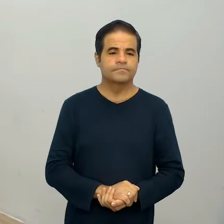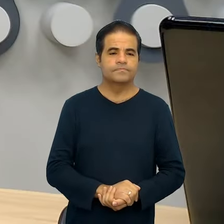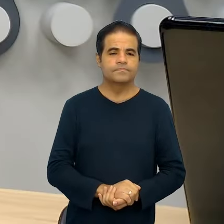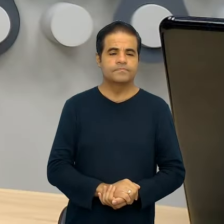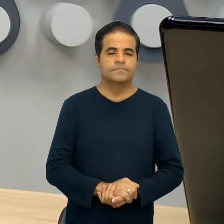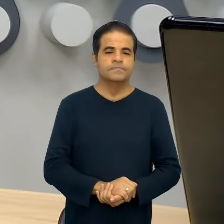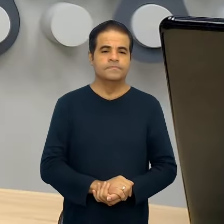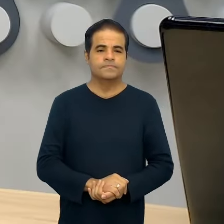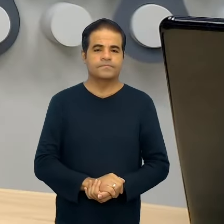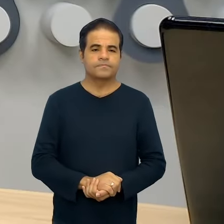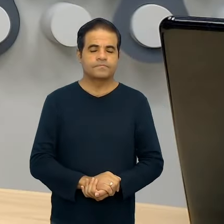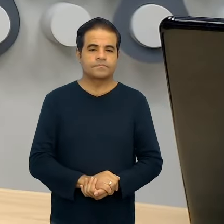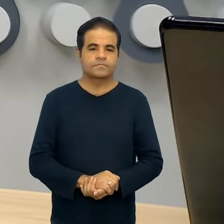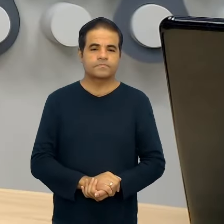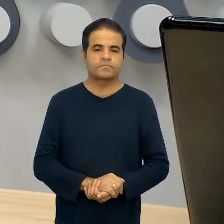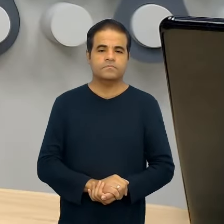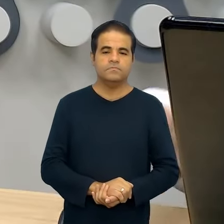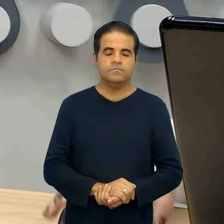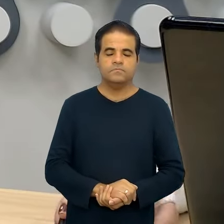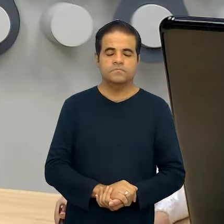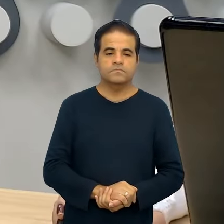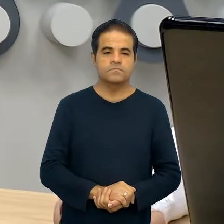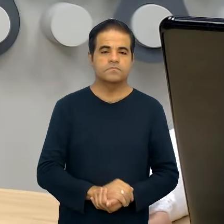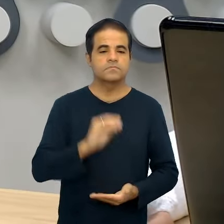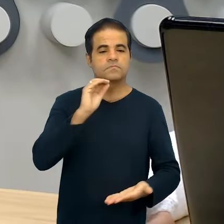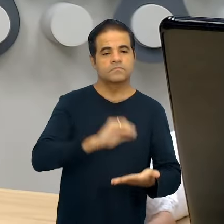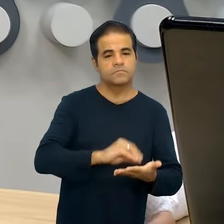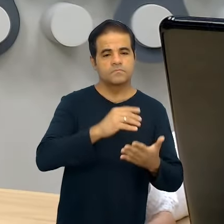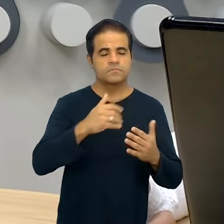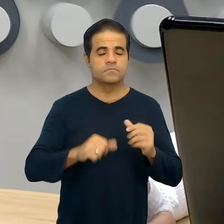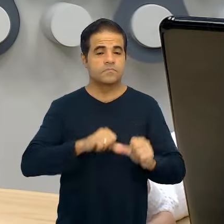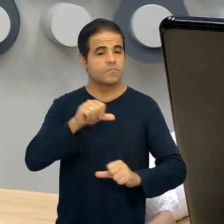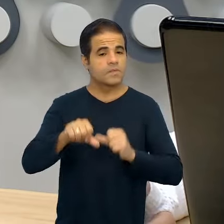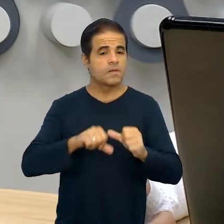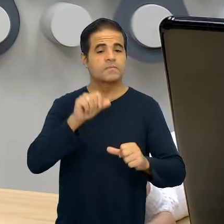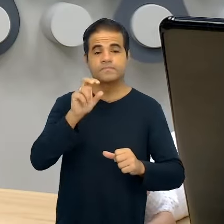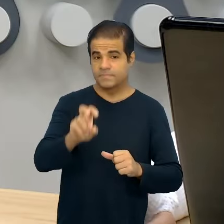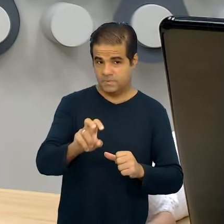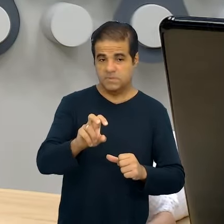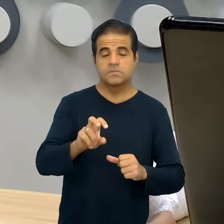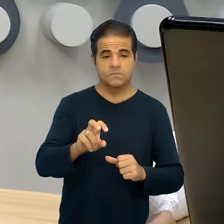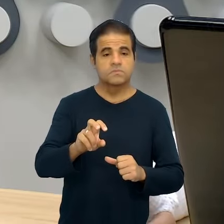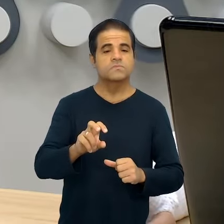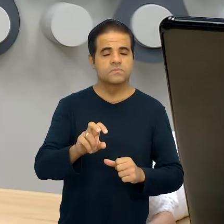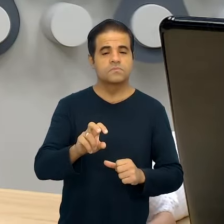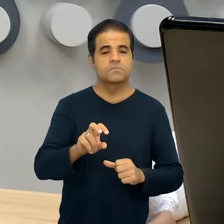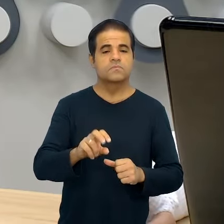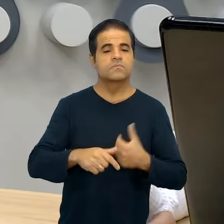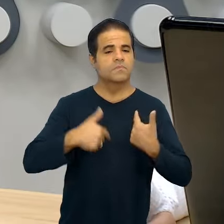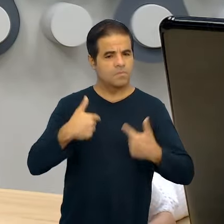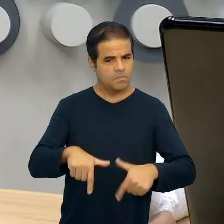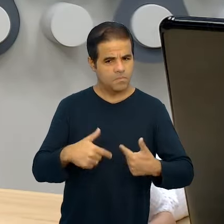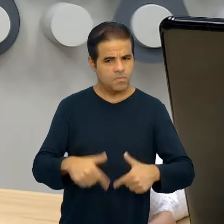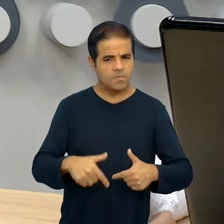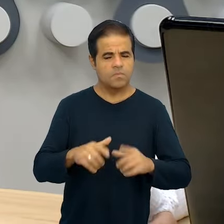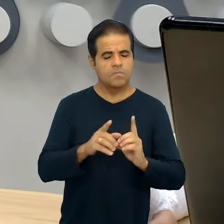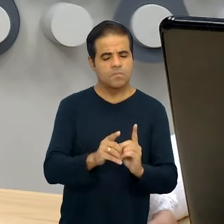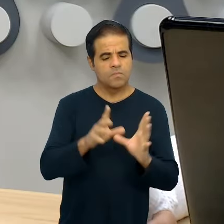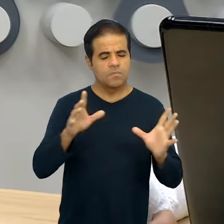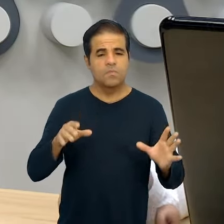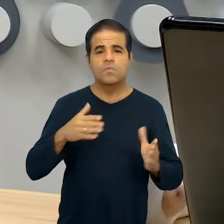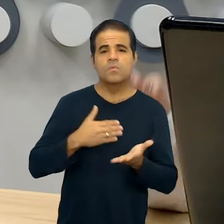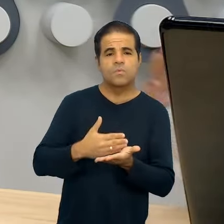nós vamos para o componente de número 5, né, que são as mudanças sociais, demografia e trabalho.